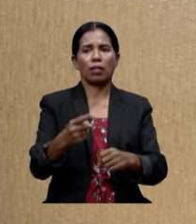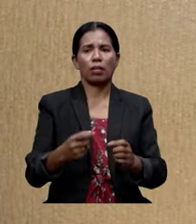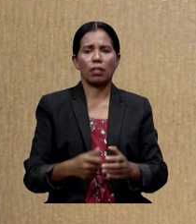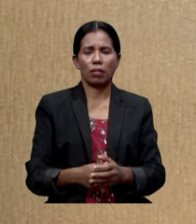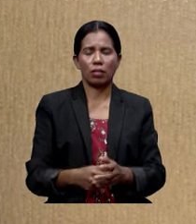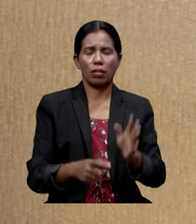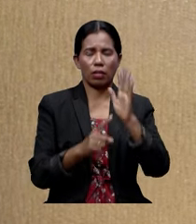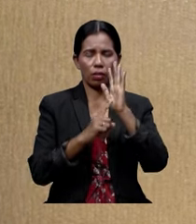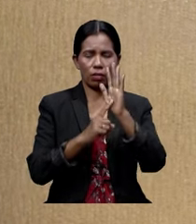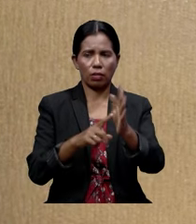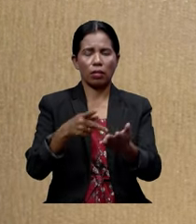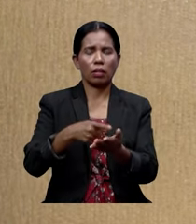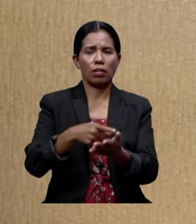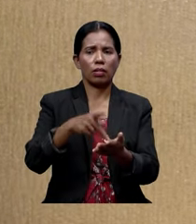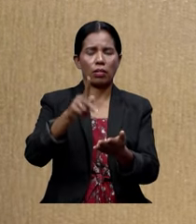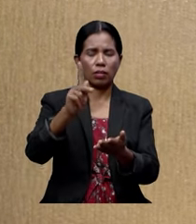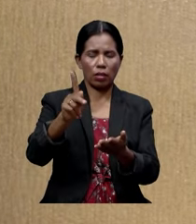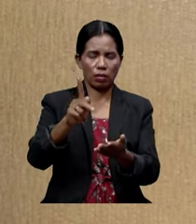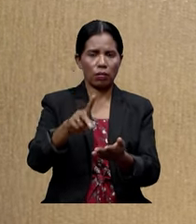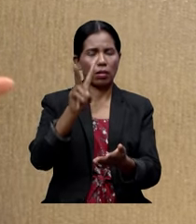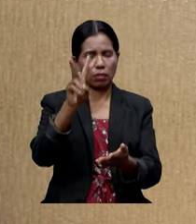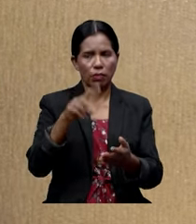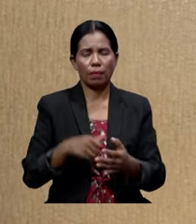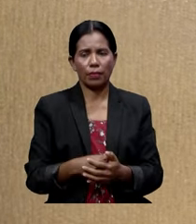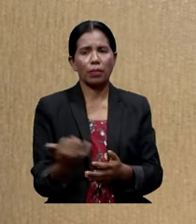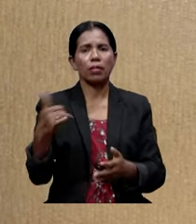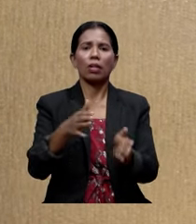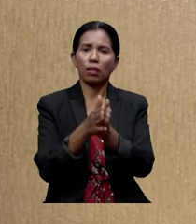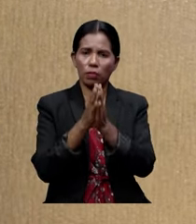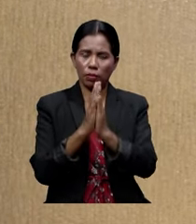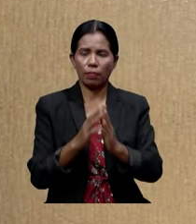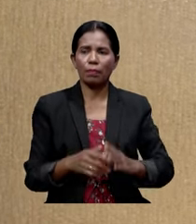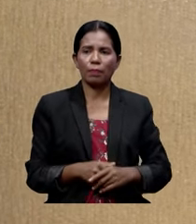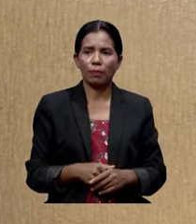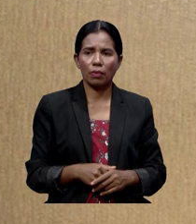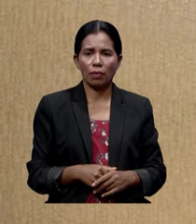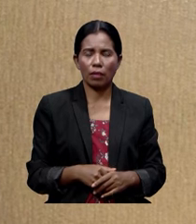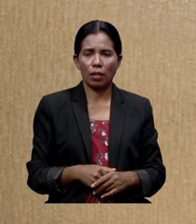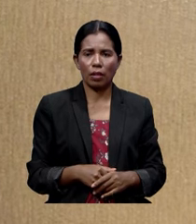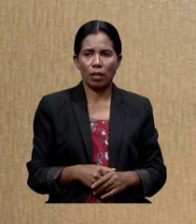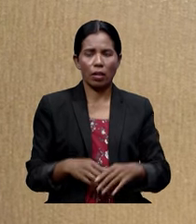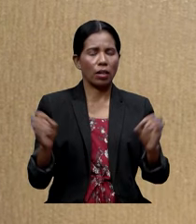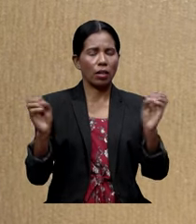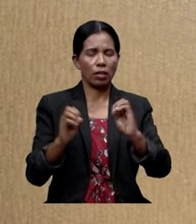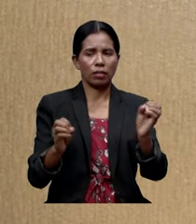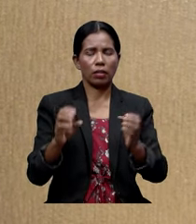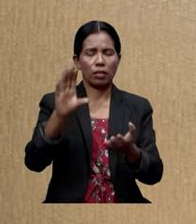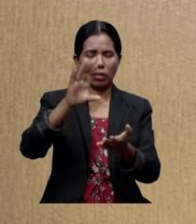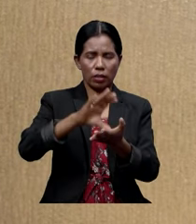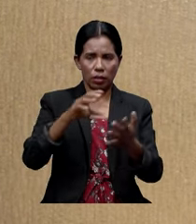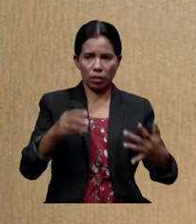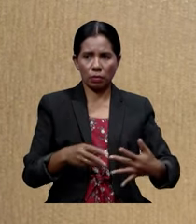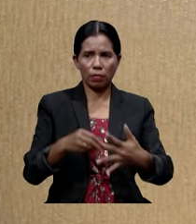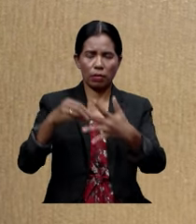elimination, double taxation. Ne mag zero uso. Buat ne, la ot be ciencia espacial,